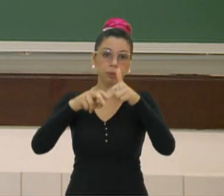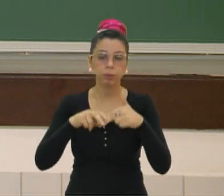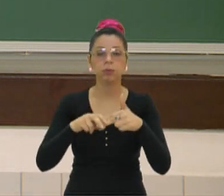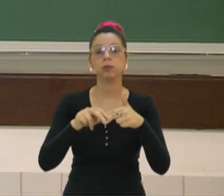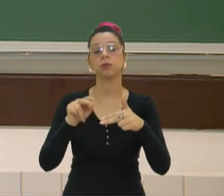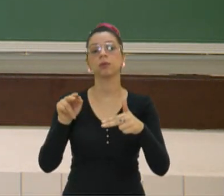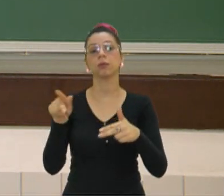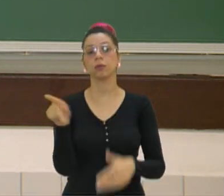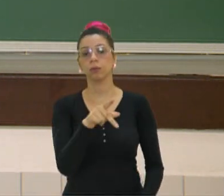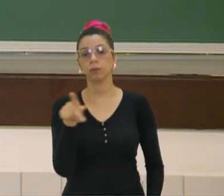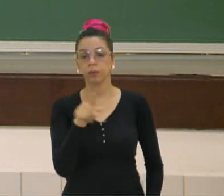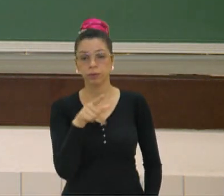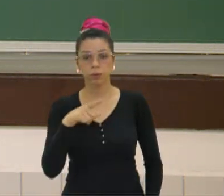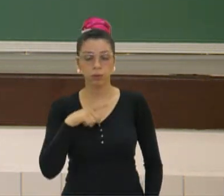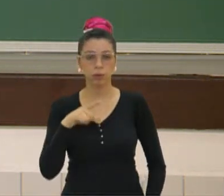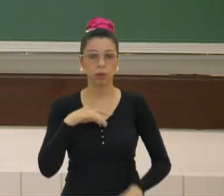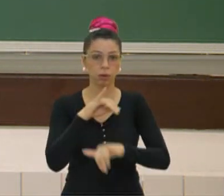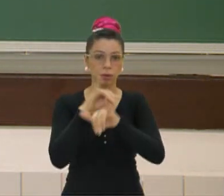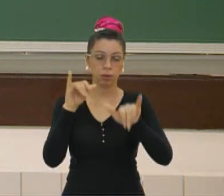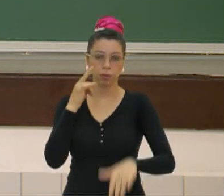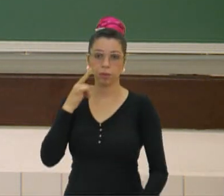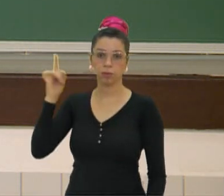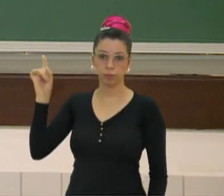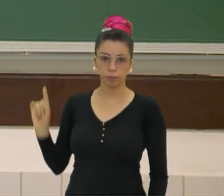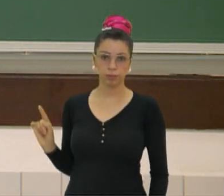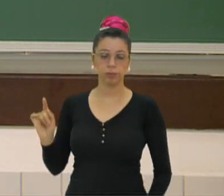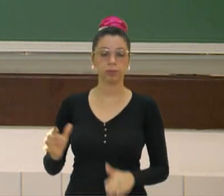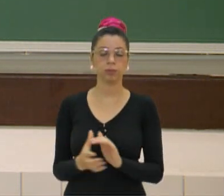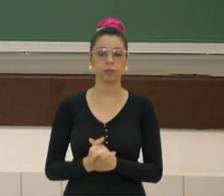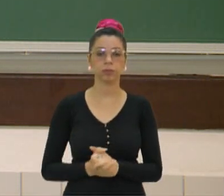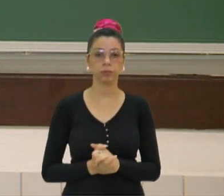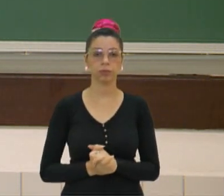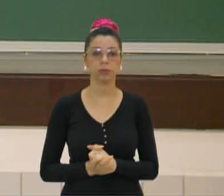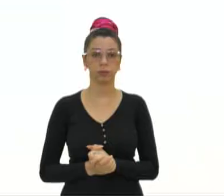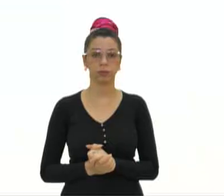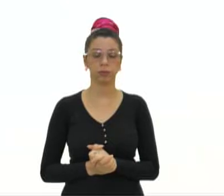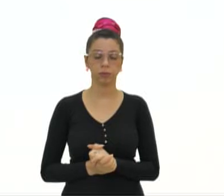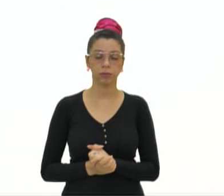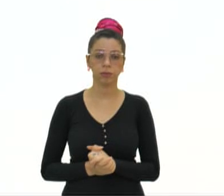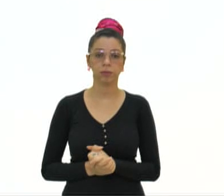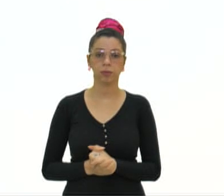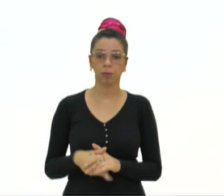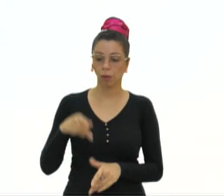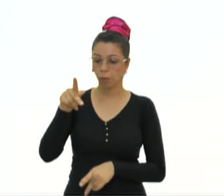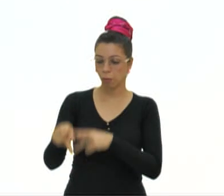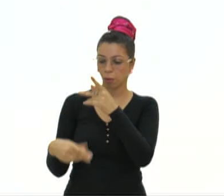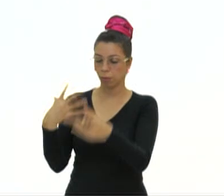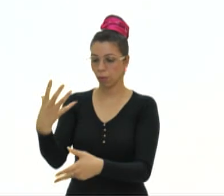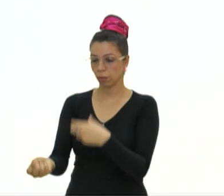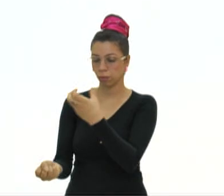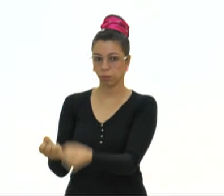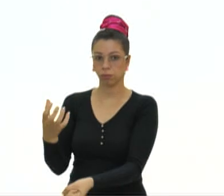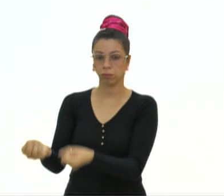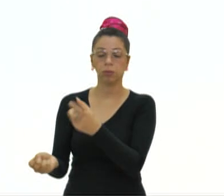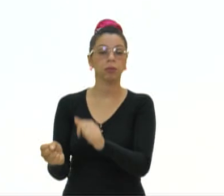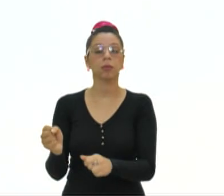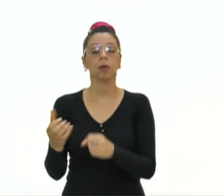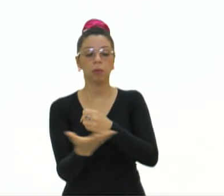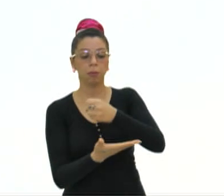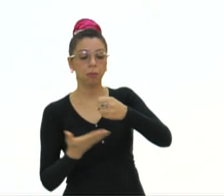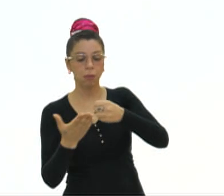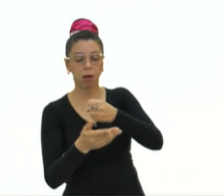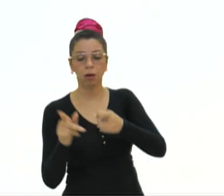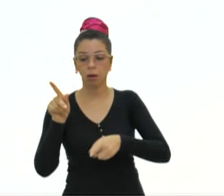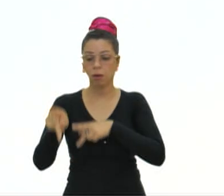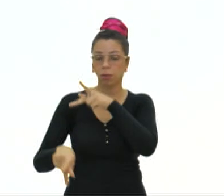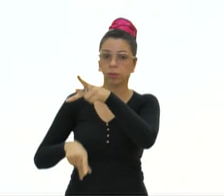traz essa citação dele. Veja bem, ele diz o seguinte: populismo de fundo ditatorial, baseado numa